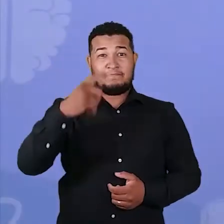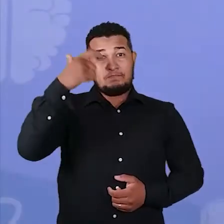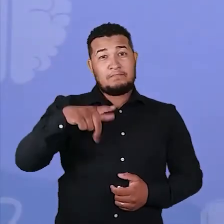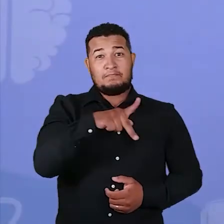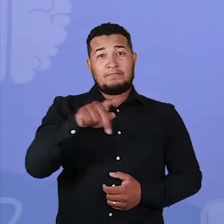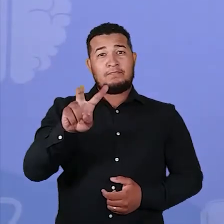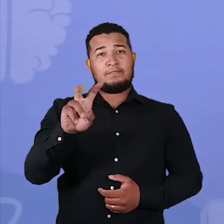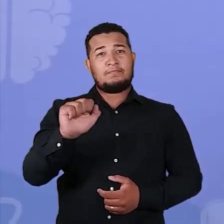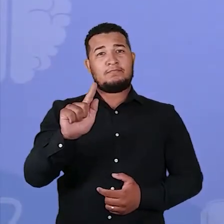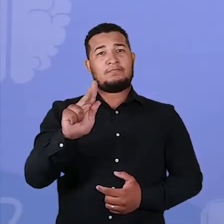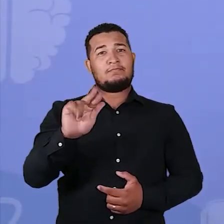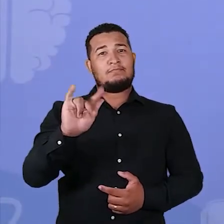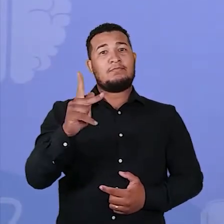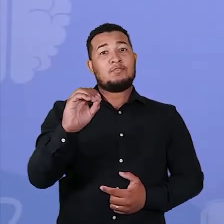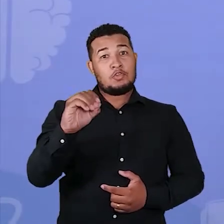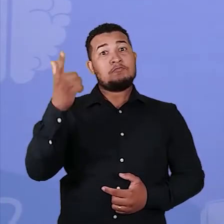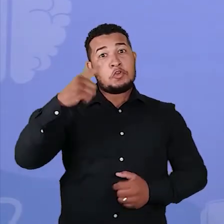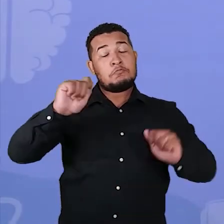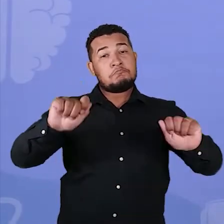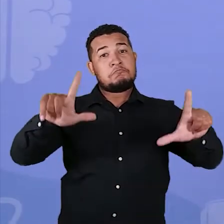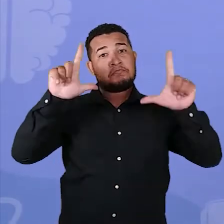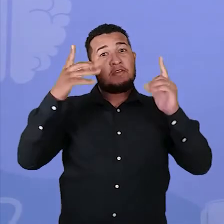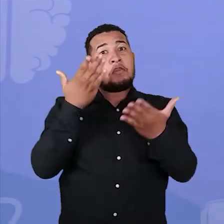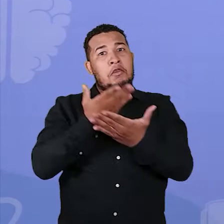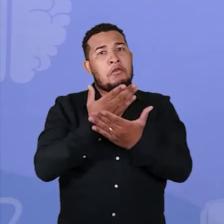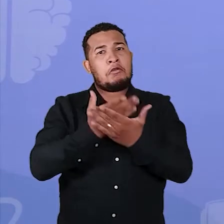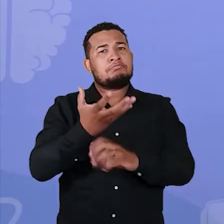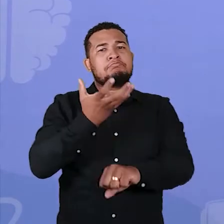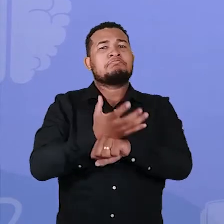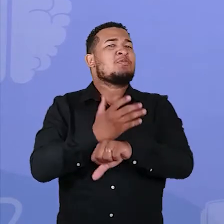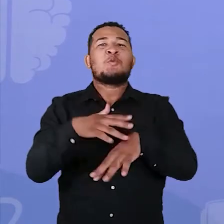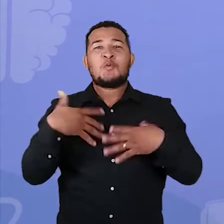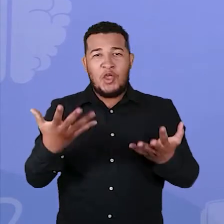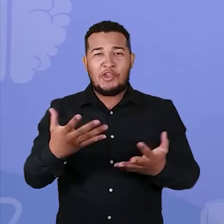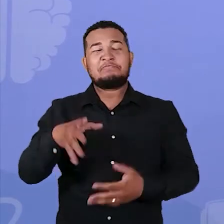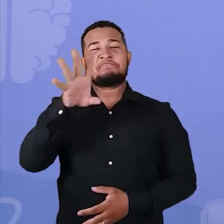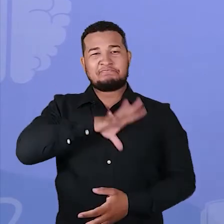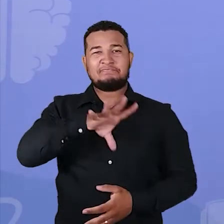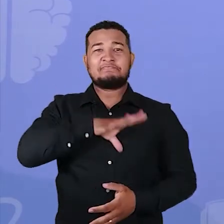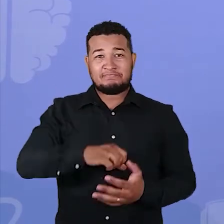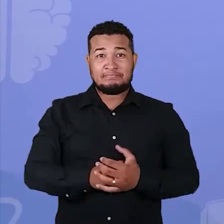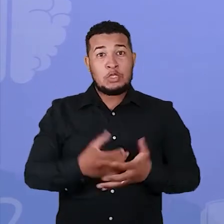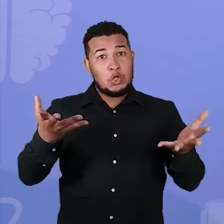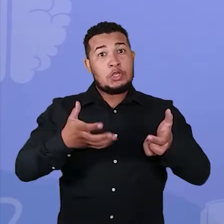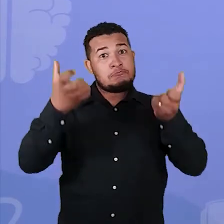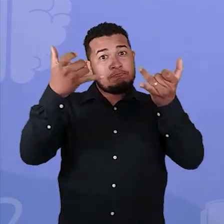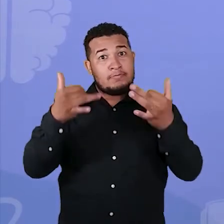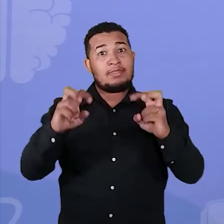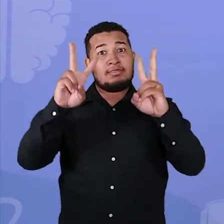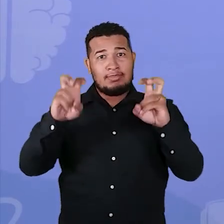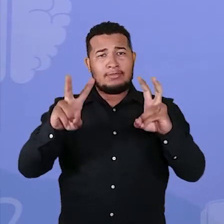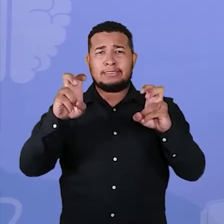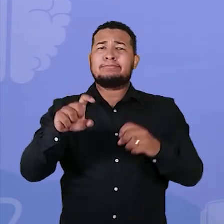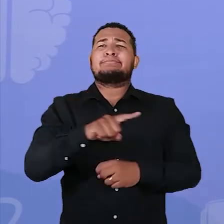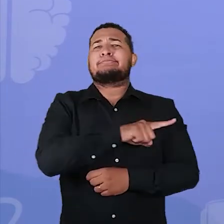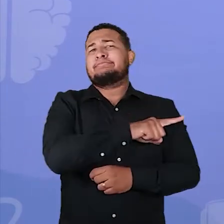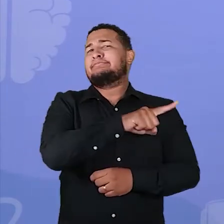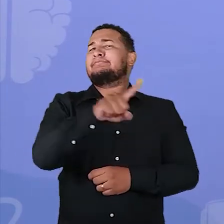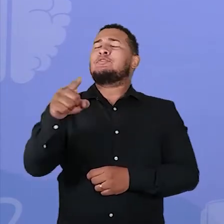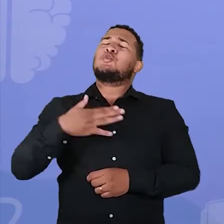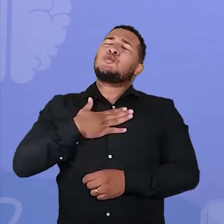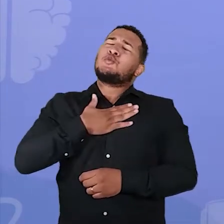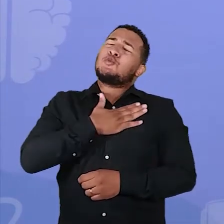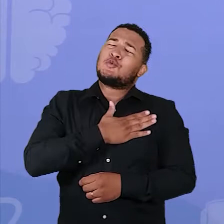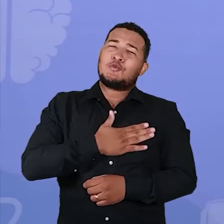Fala galera, professor Vaguinho passando aí na sua tela para mais uma aula de língua portuguesa. Vamos tratar de um assunto aqui que todos